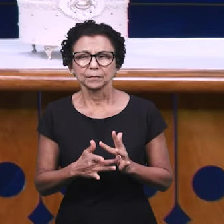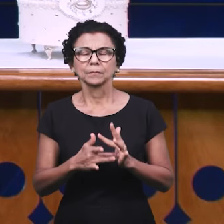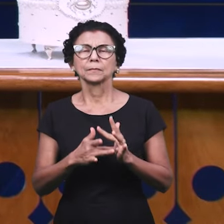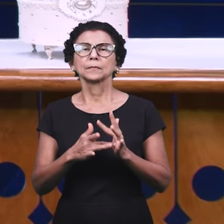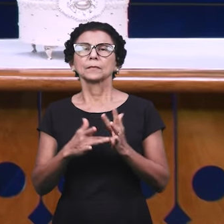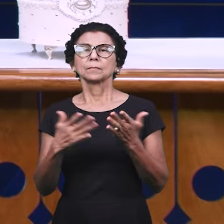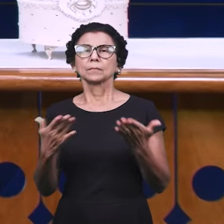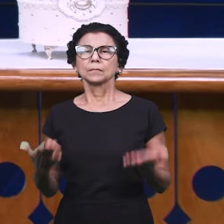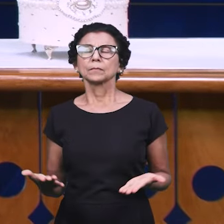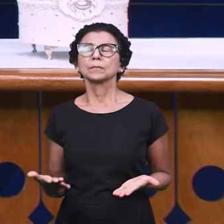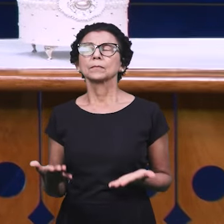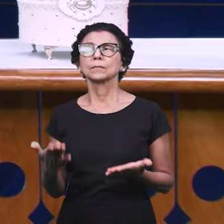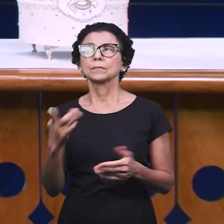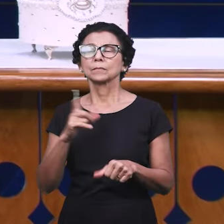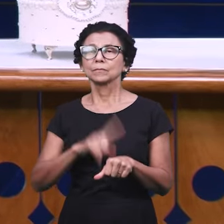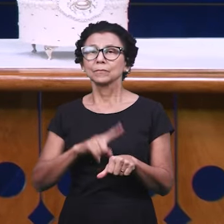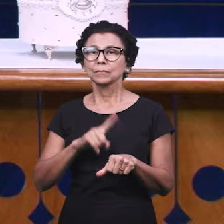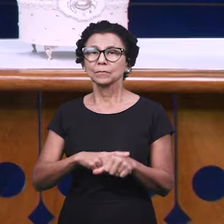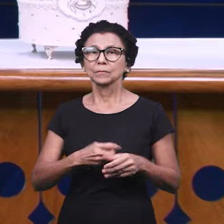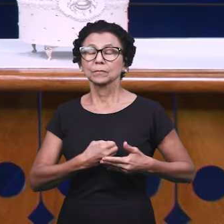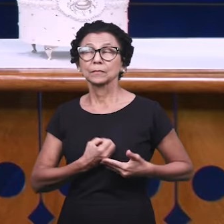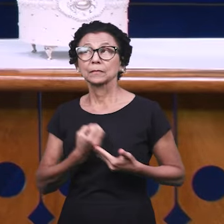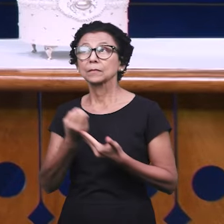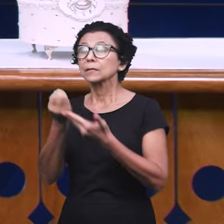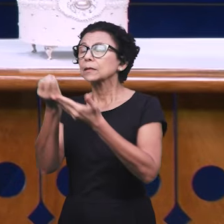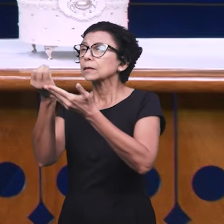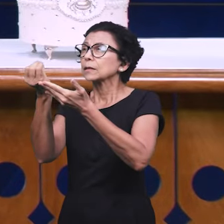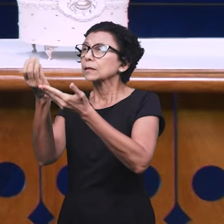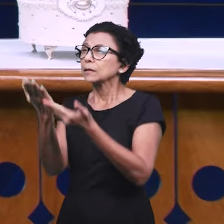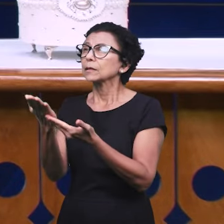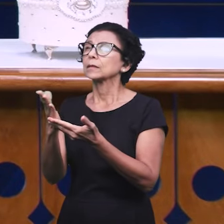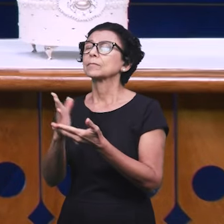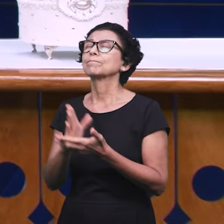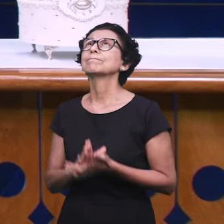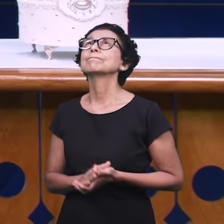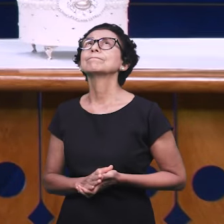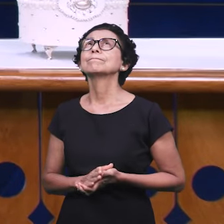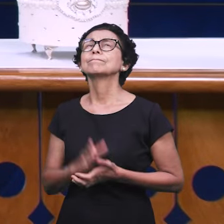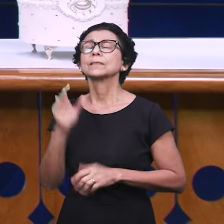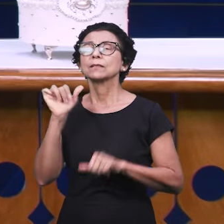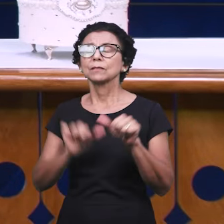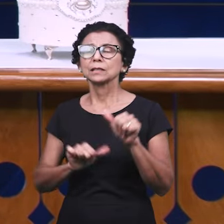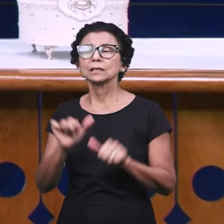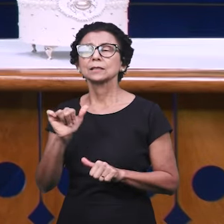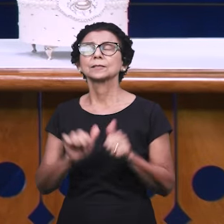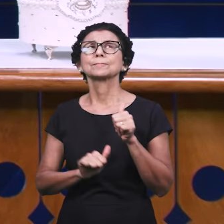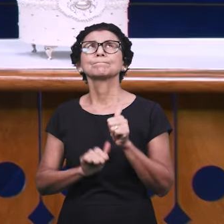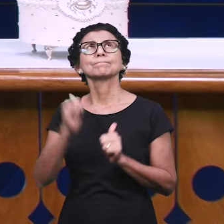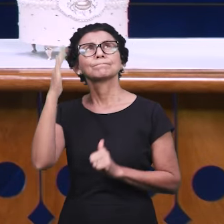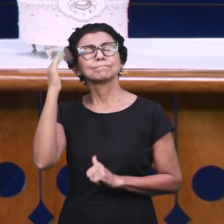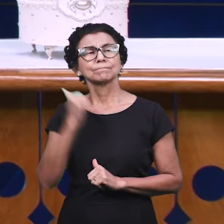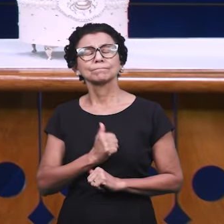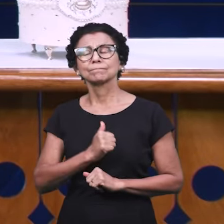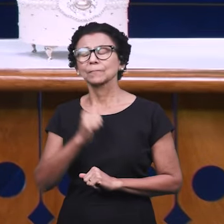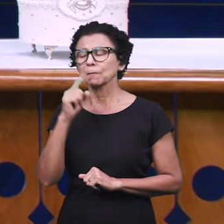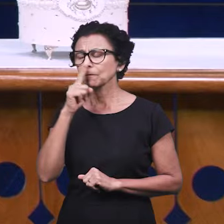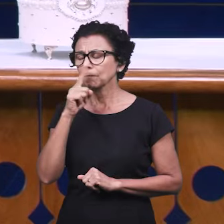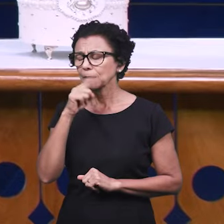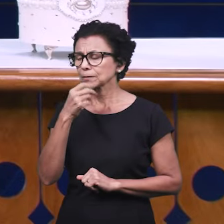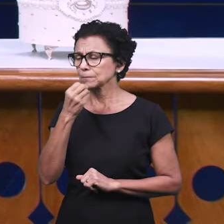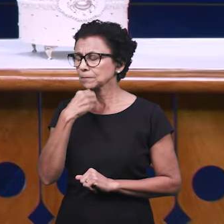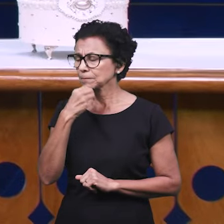apresentamos a Deus Todo-Poderoso as nossas vidas, cientes que somos fracos, falhos, imperfeitos e precisamos